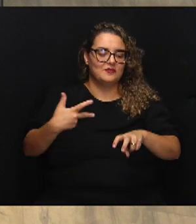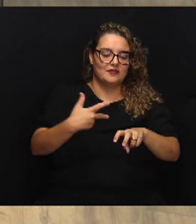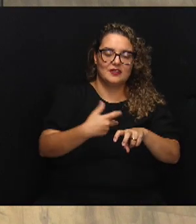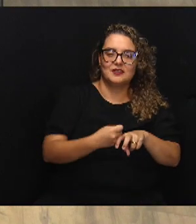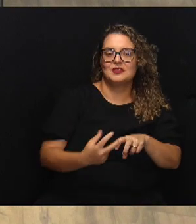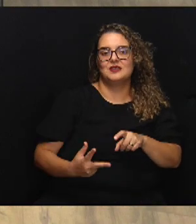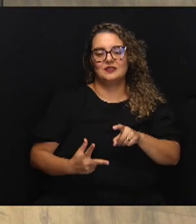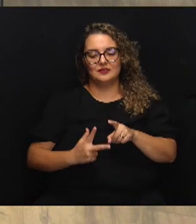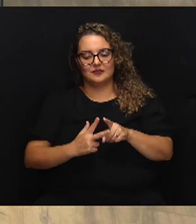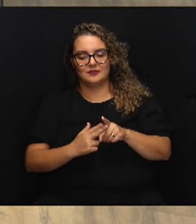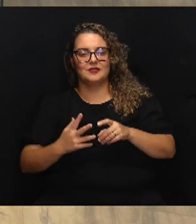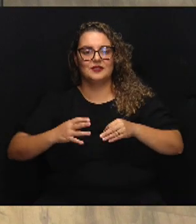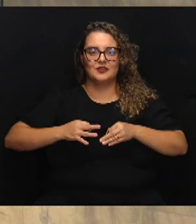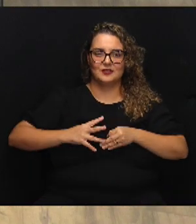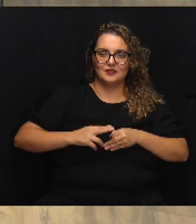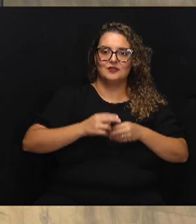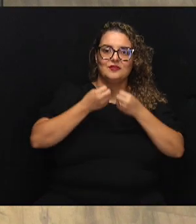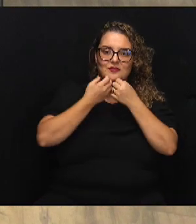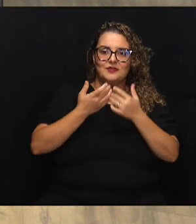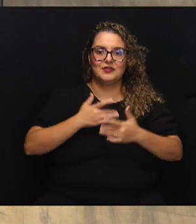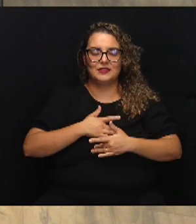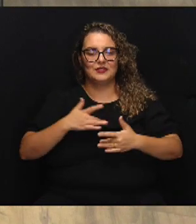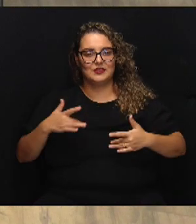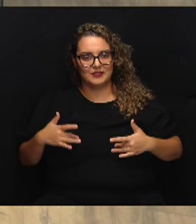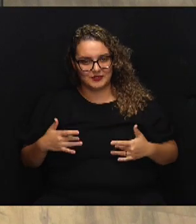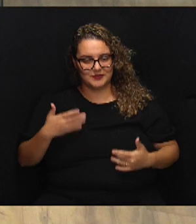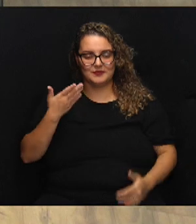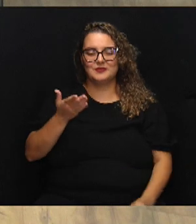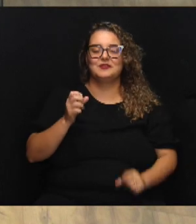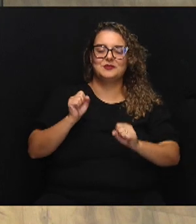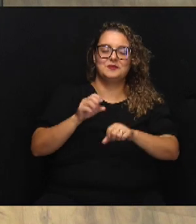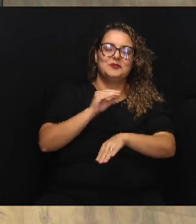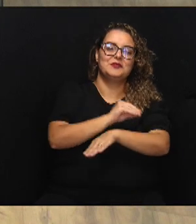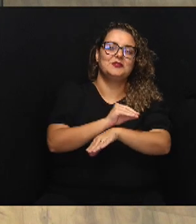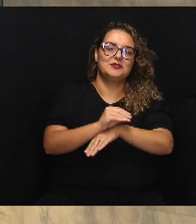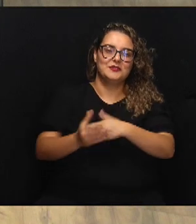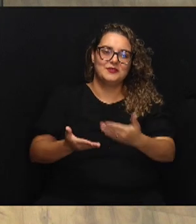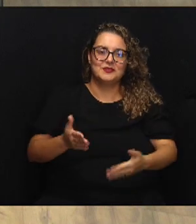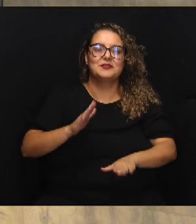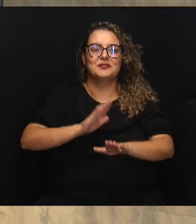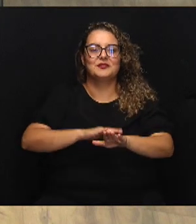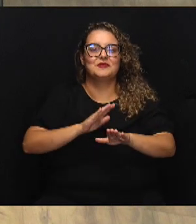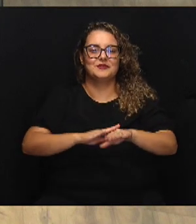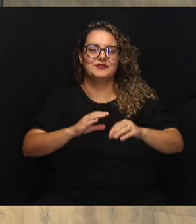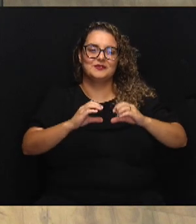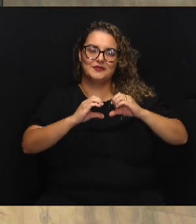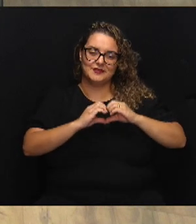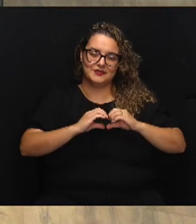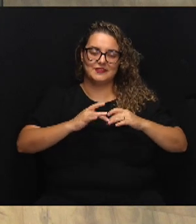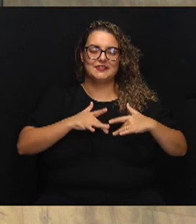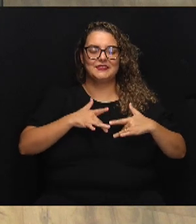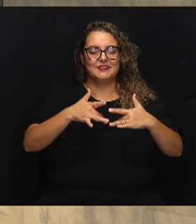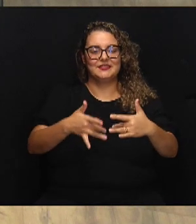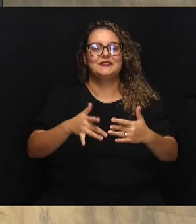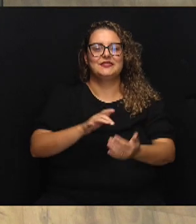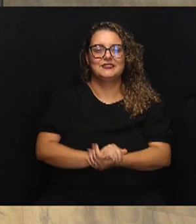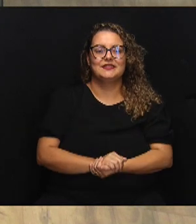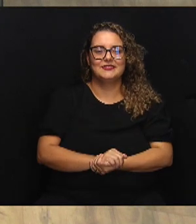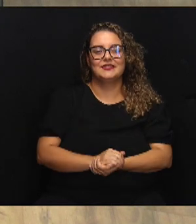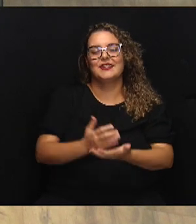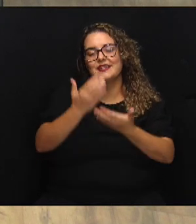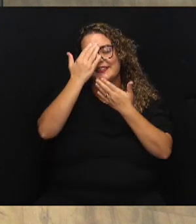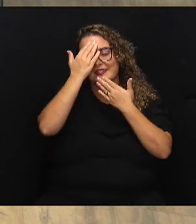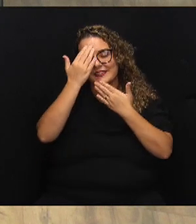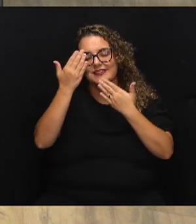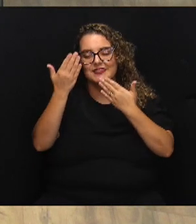vacinados, castrados, em boas condições para você poder cuidar, que é um ato de amor e solidariedade. Quero agradecer